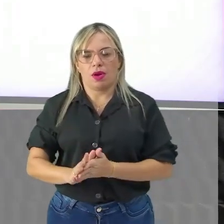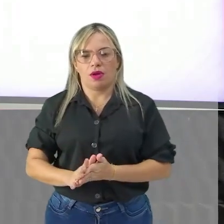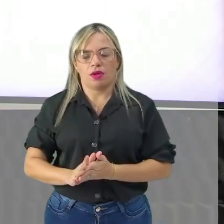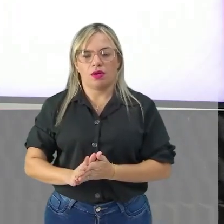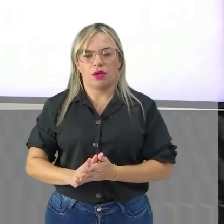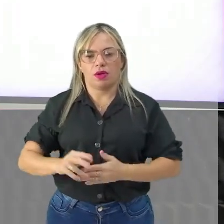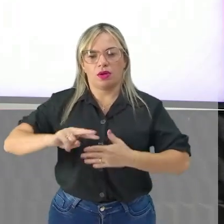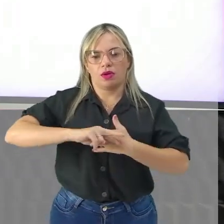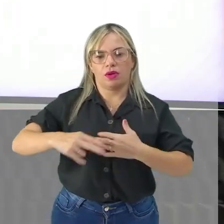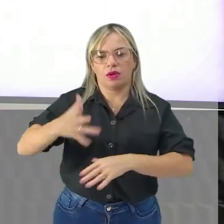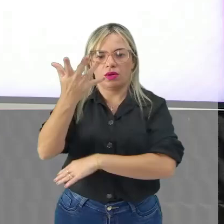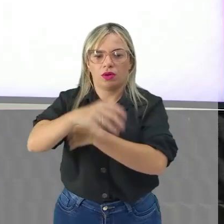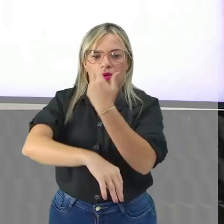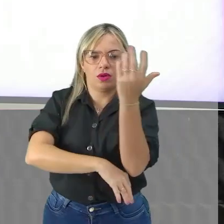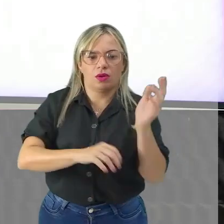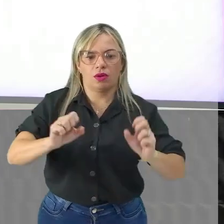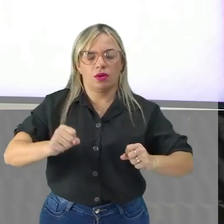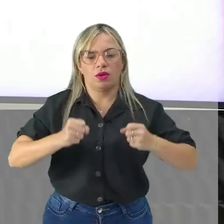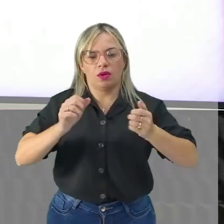podendo ser praticado por